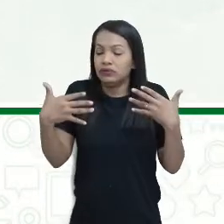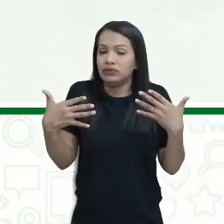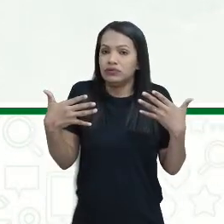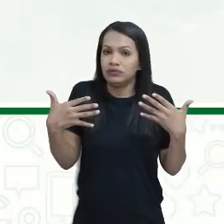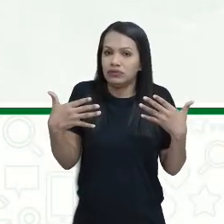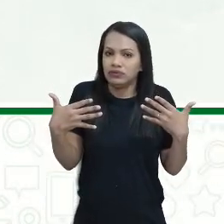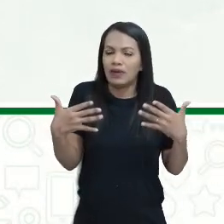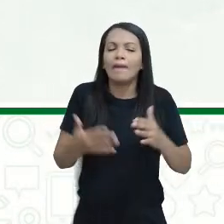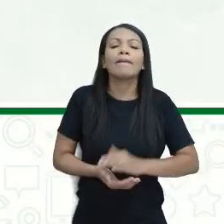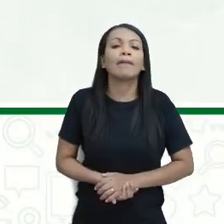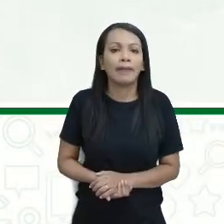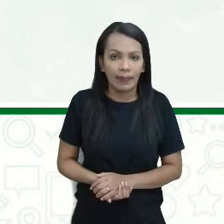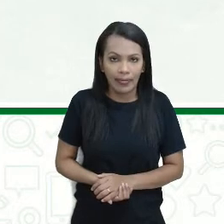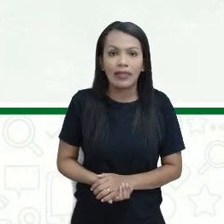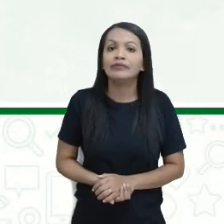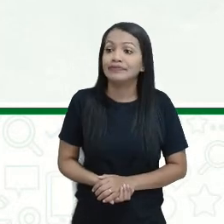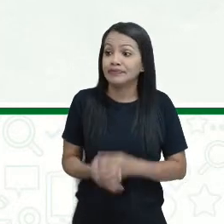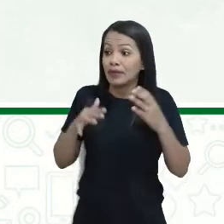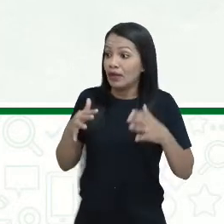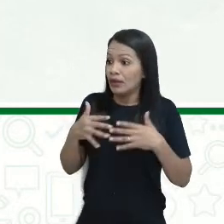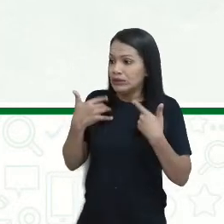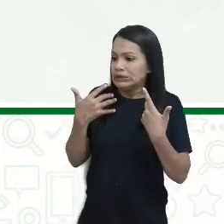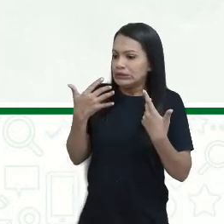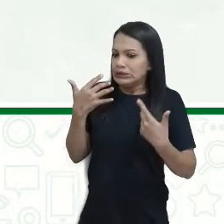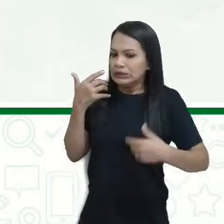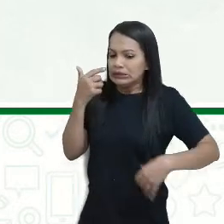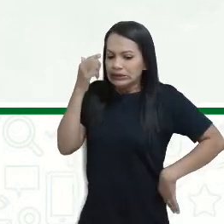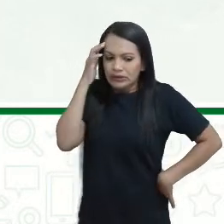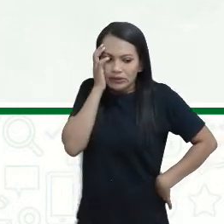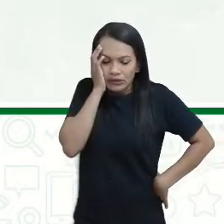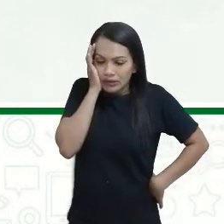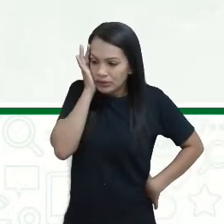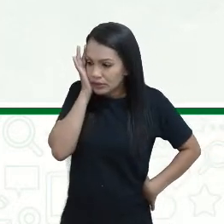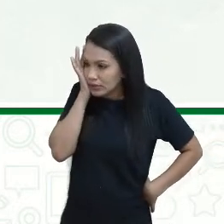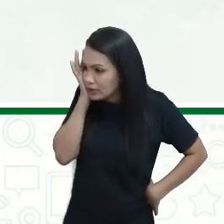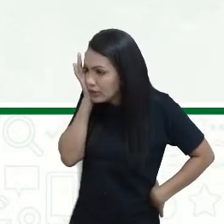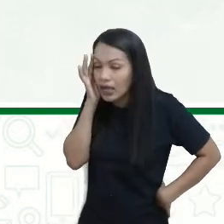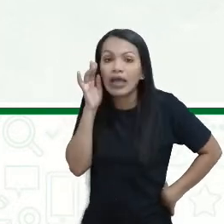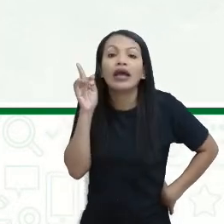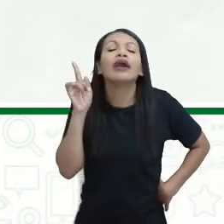Desculpa. É o momento máximo da história. Então, o clímax é...